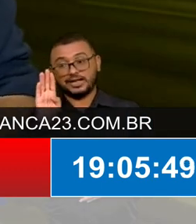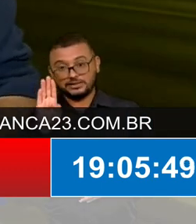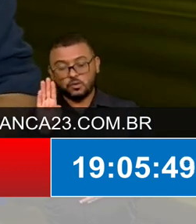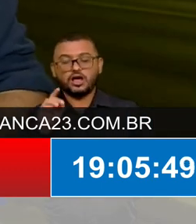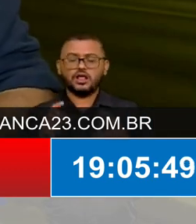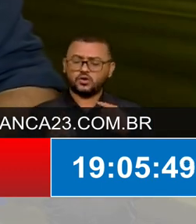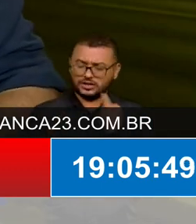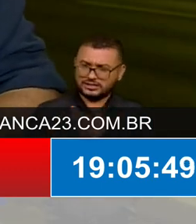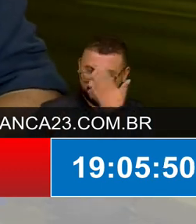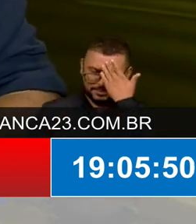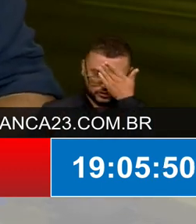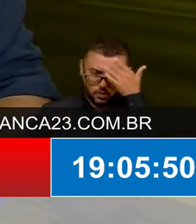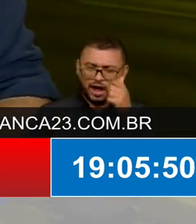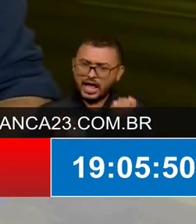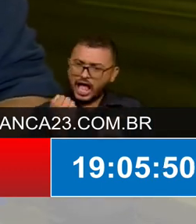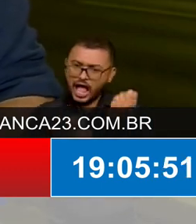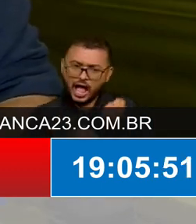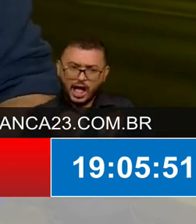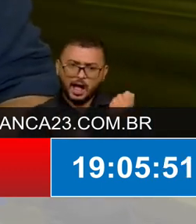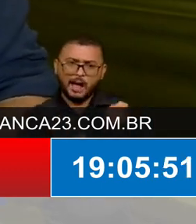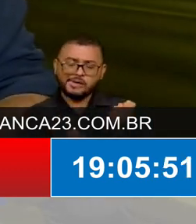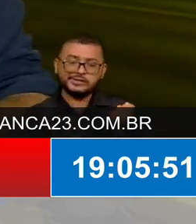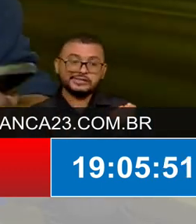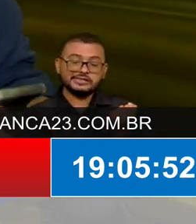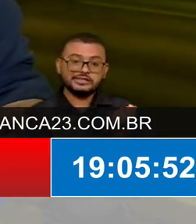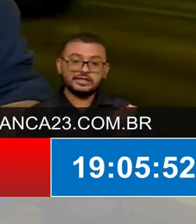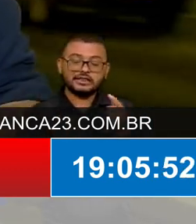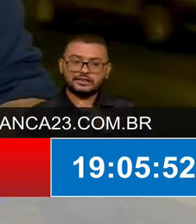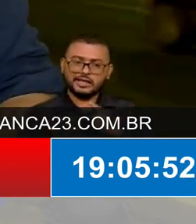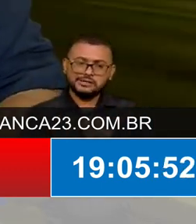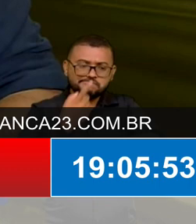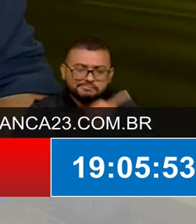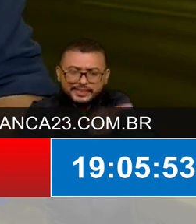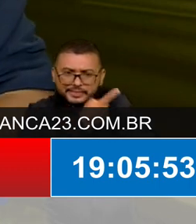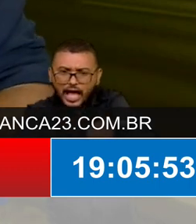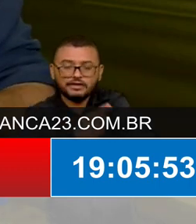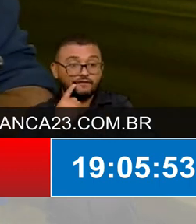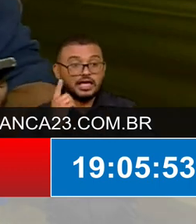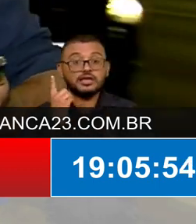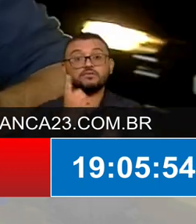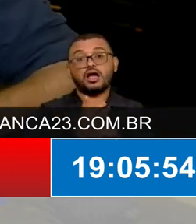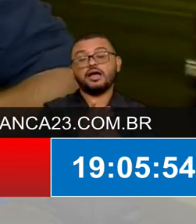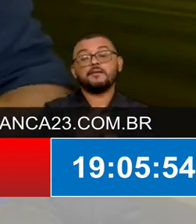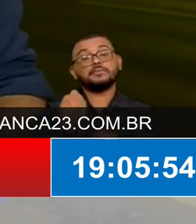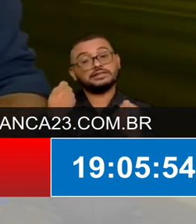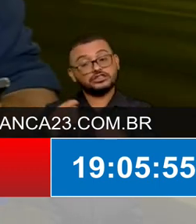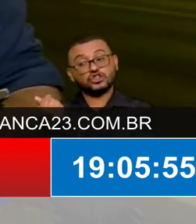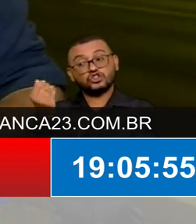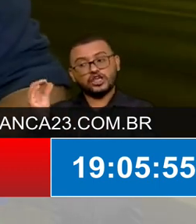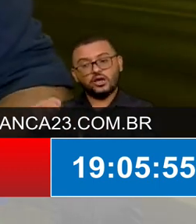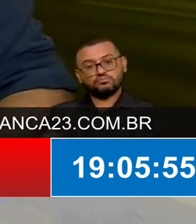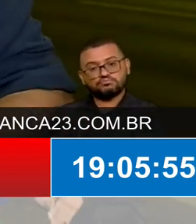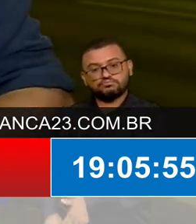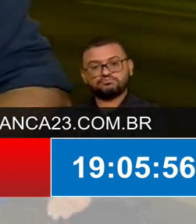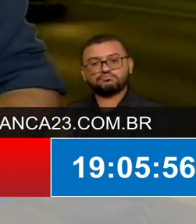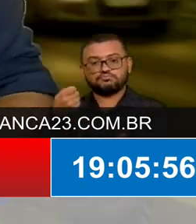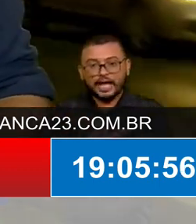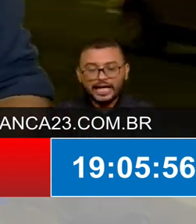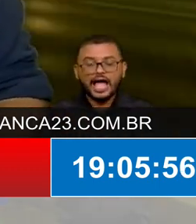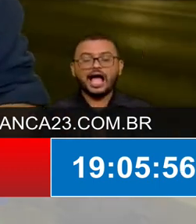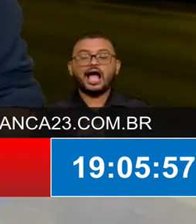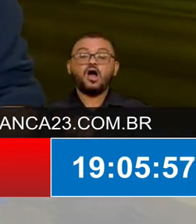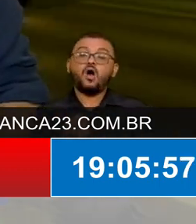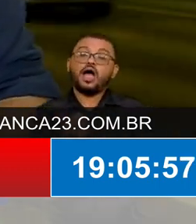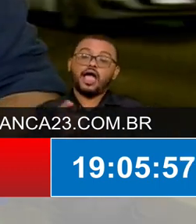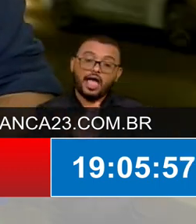de carro pelas rodovias federais e costuma passar por pedágios, precisa sempre levar um dinheiro trocado, moedas ali